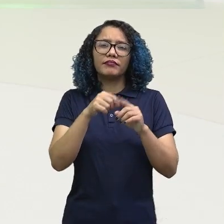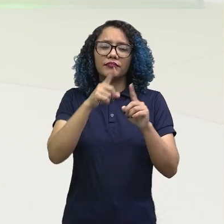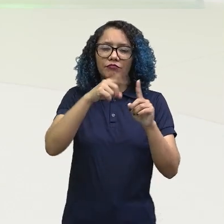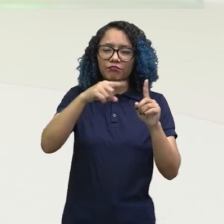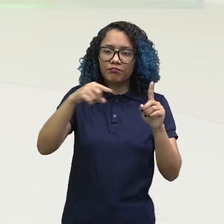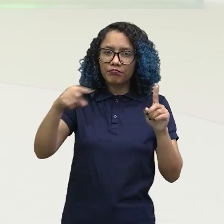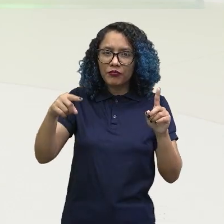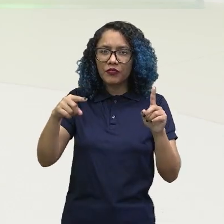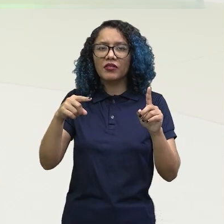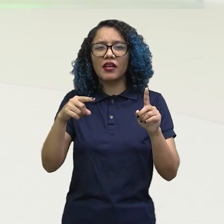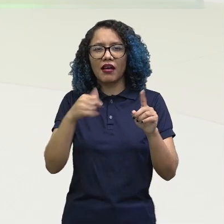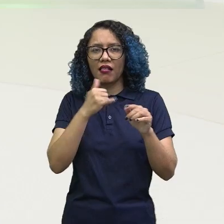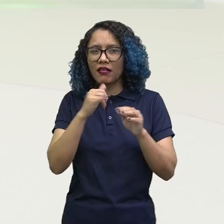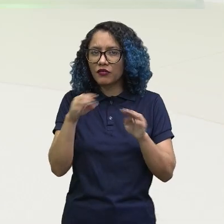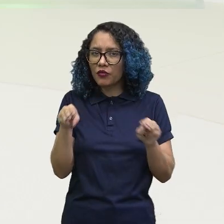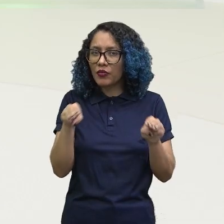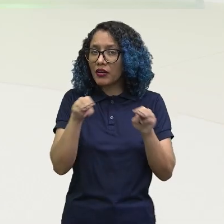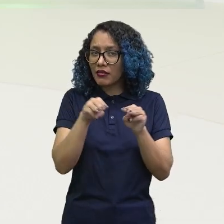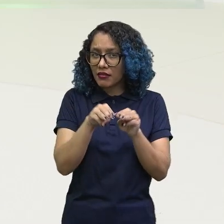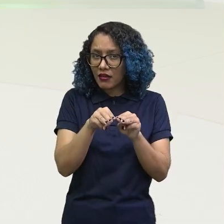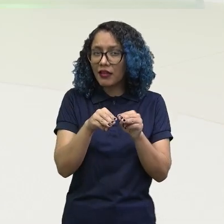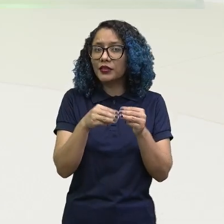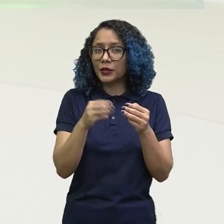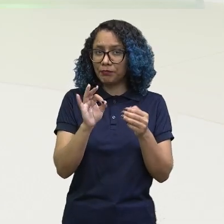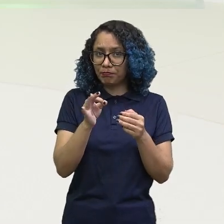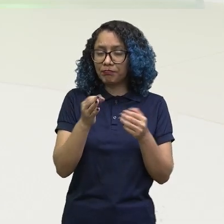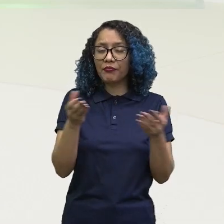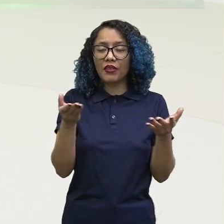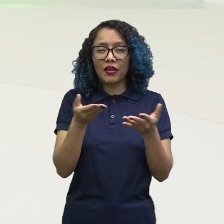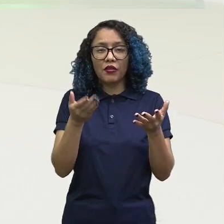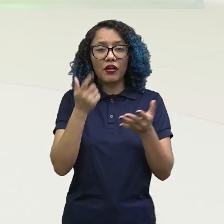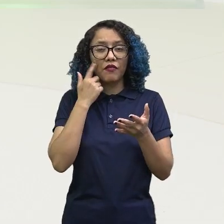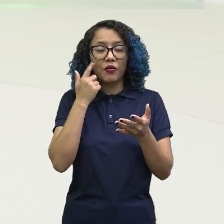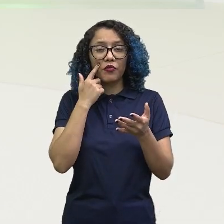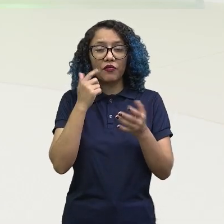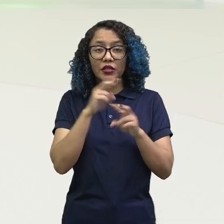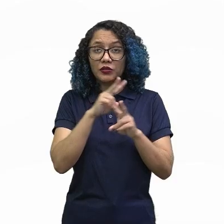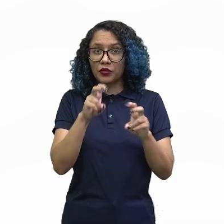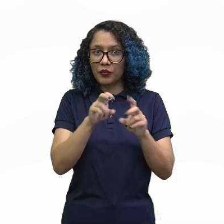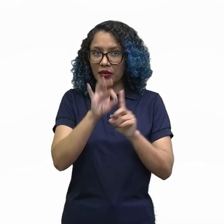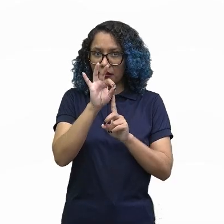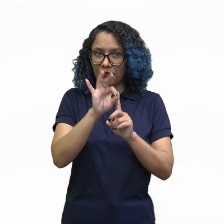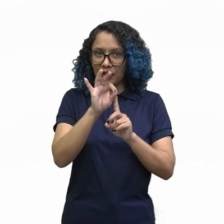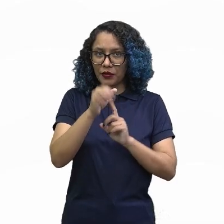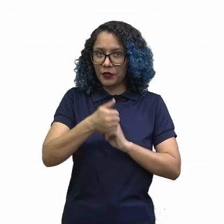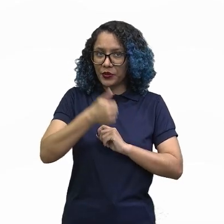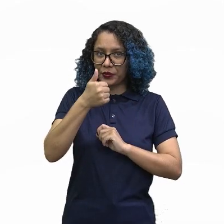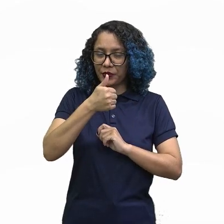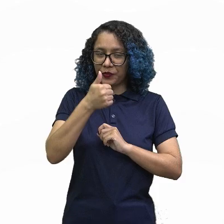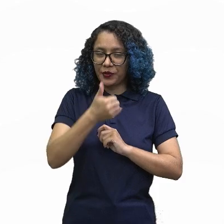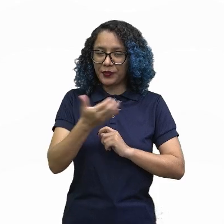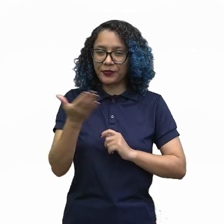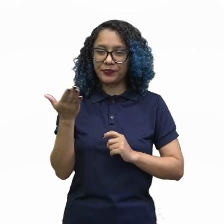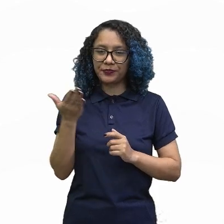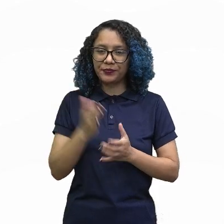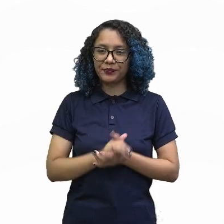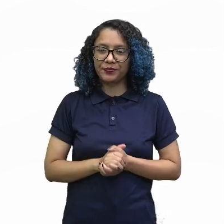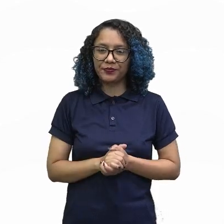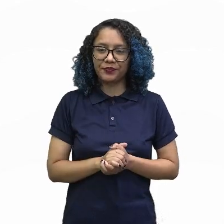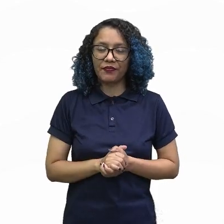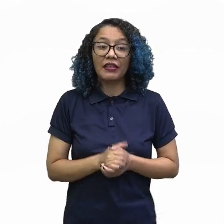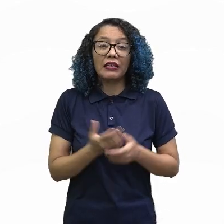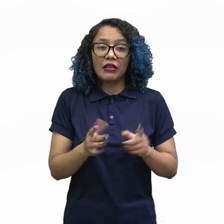E agora vamos relembrar com você a temperatura. Veja. Falar de